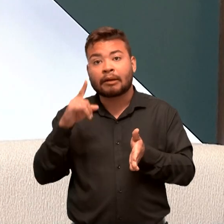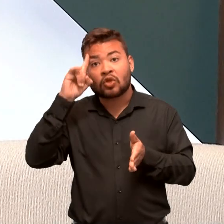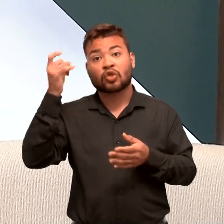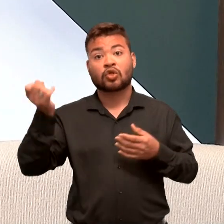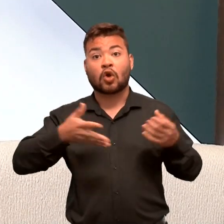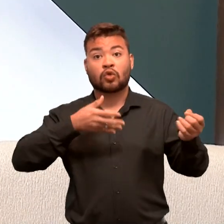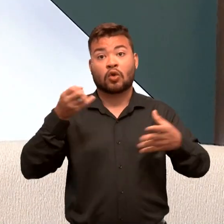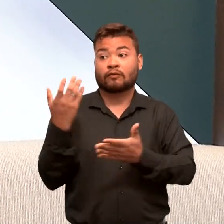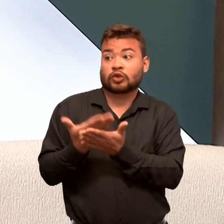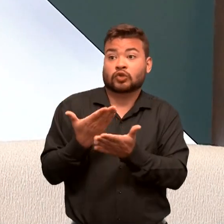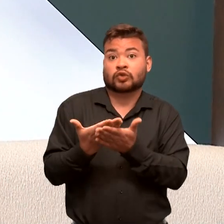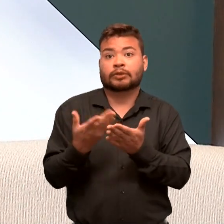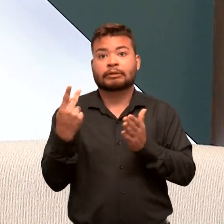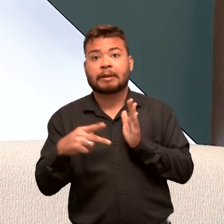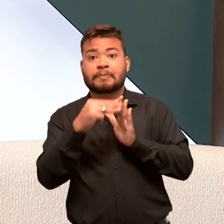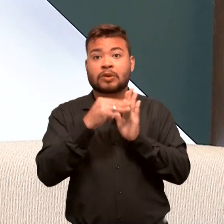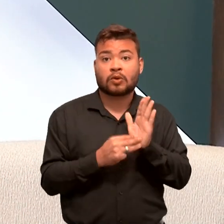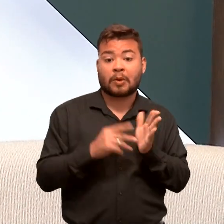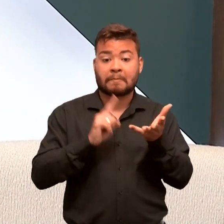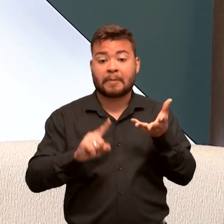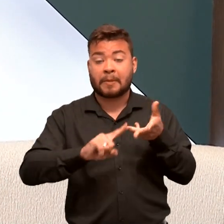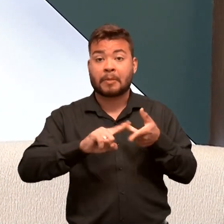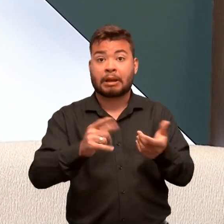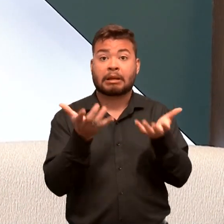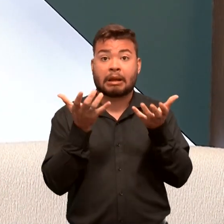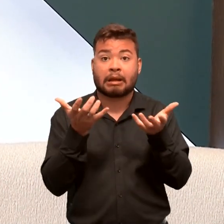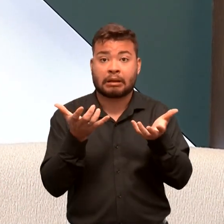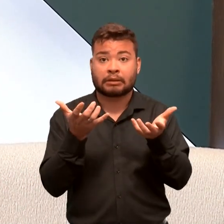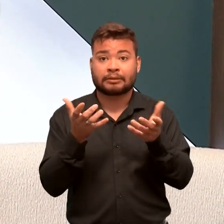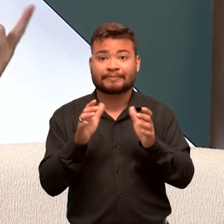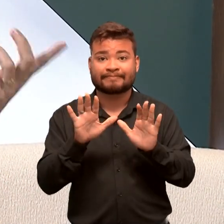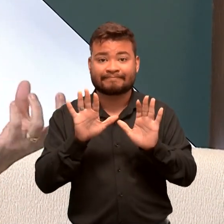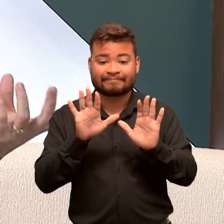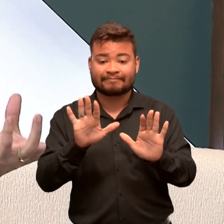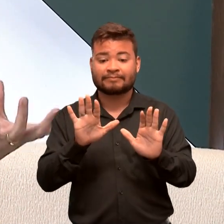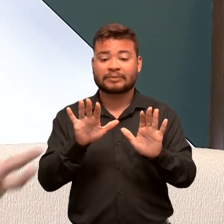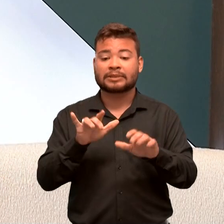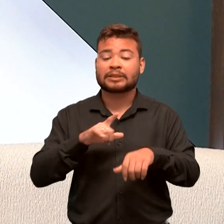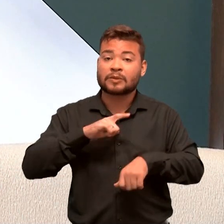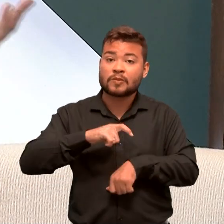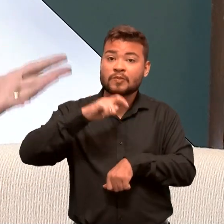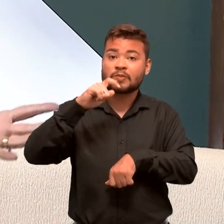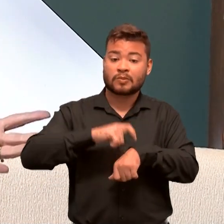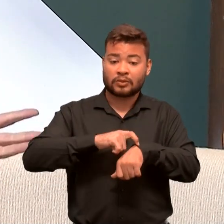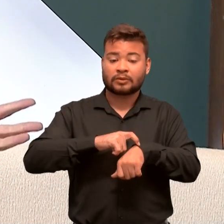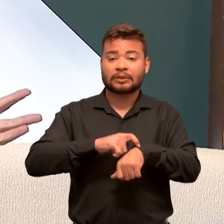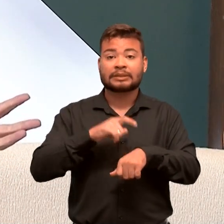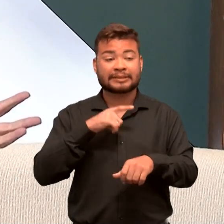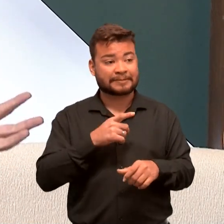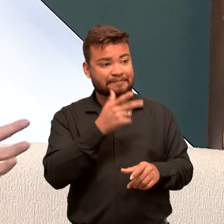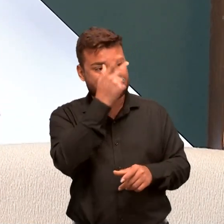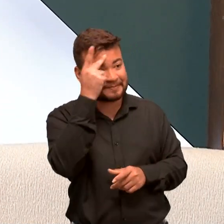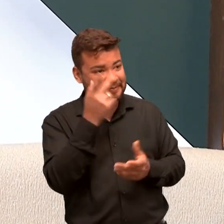fazer a pesquisa dele, estuda a metodologia dele com todo o afinco, só que chega esse momento dele olhar para a